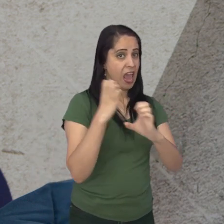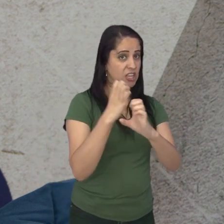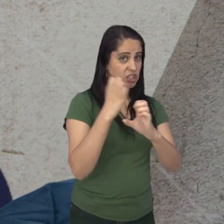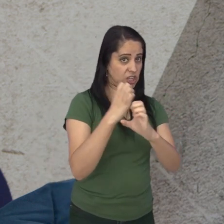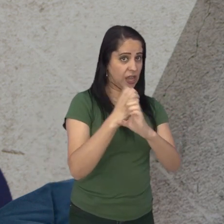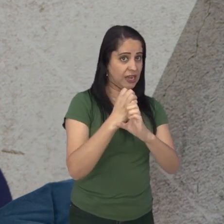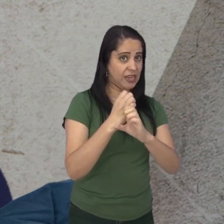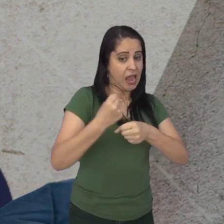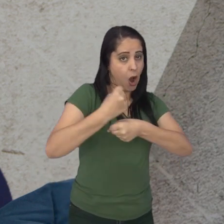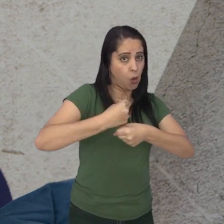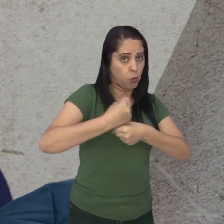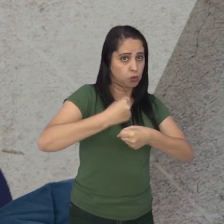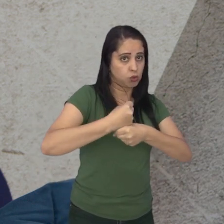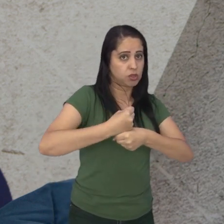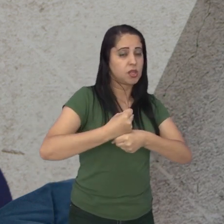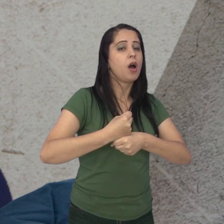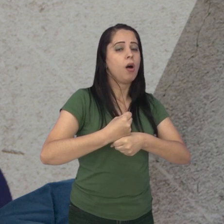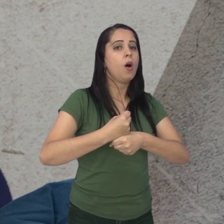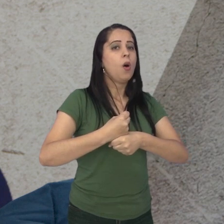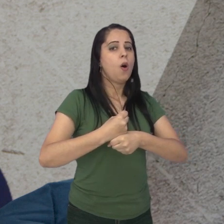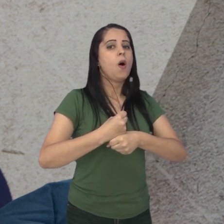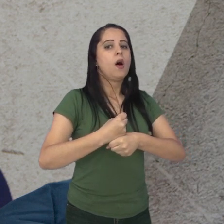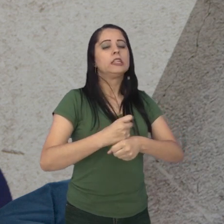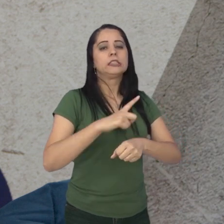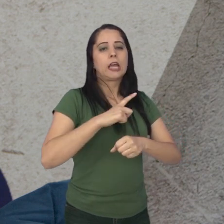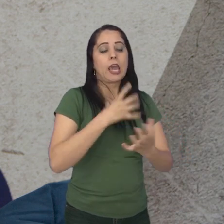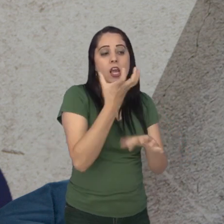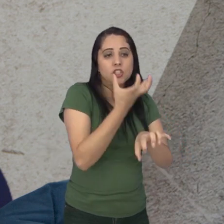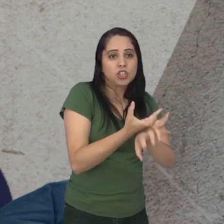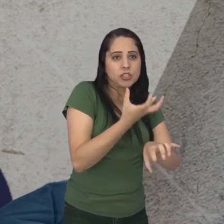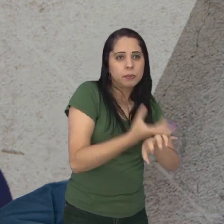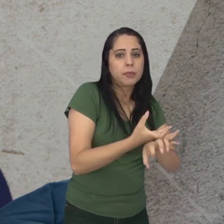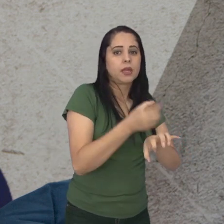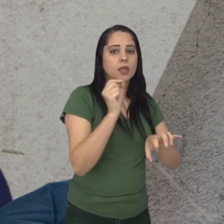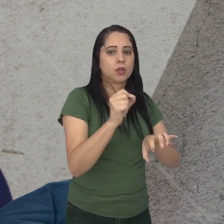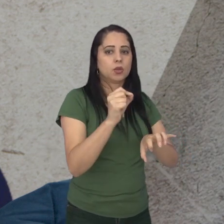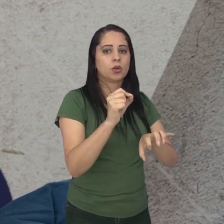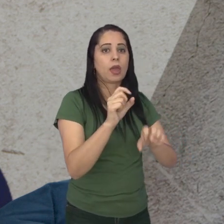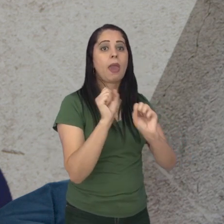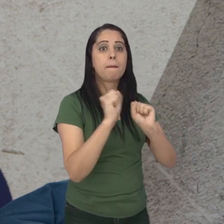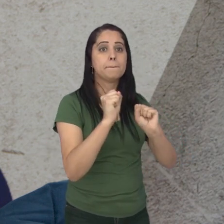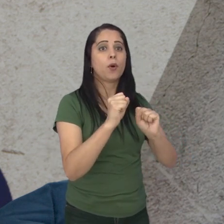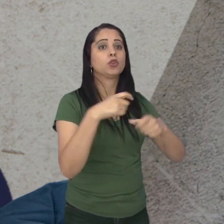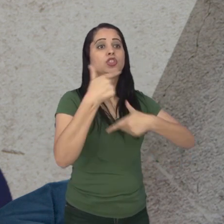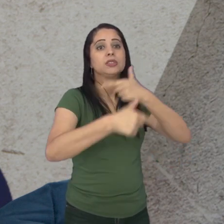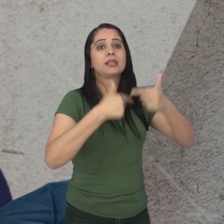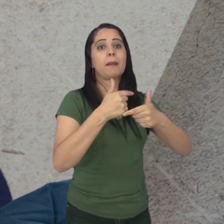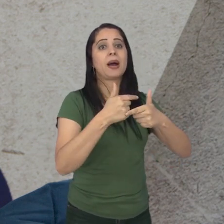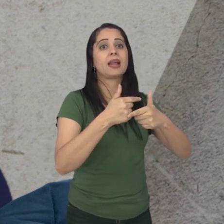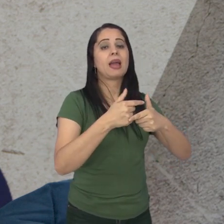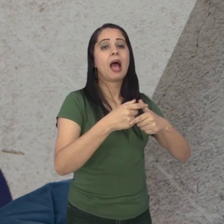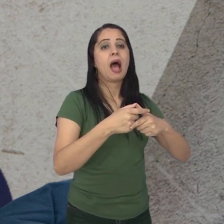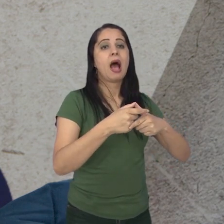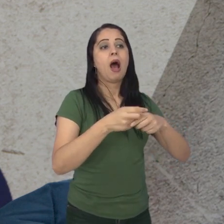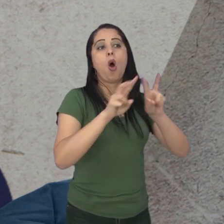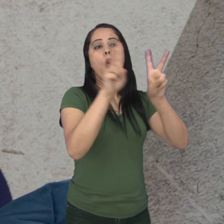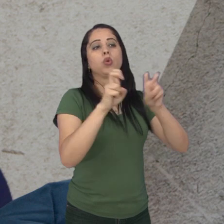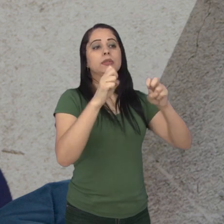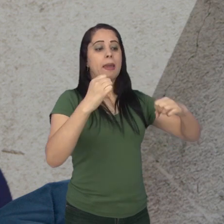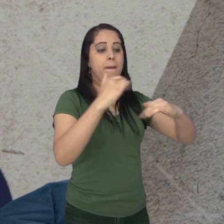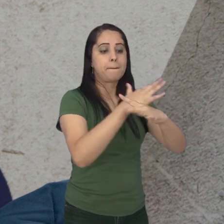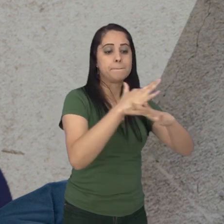uma disciplina muito ampla. Então, o engenheiro civil ele pode trabalhar com sistemas de